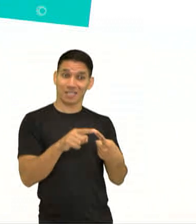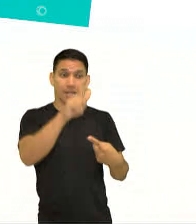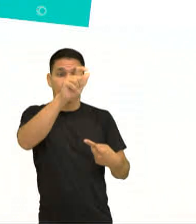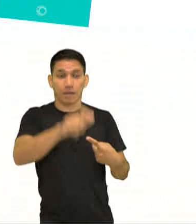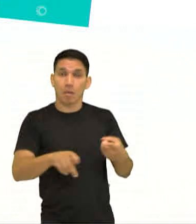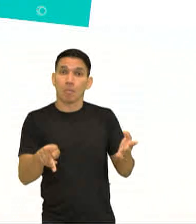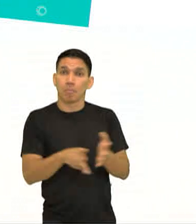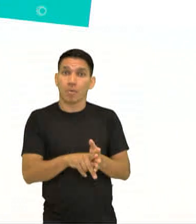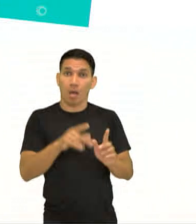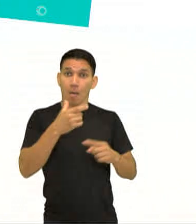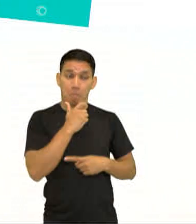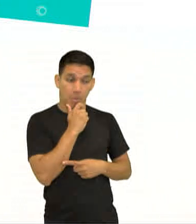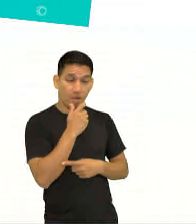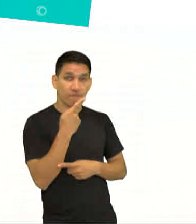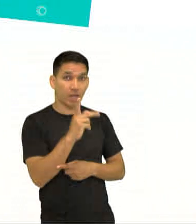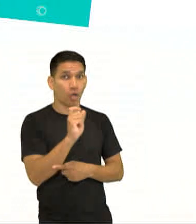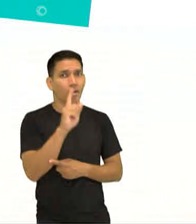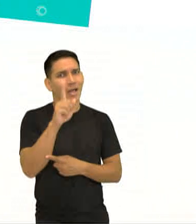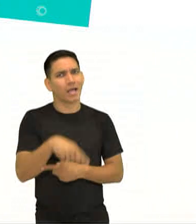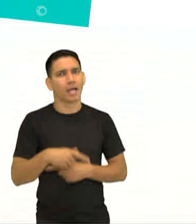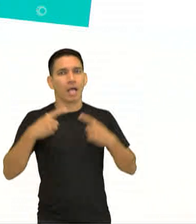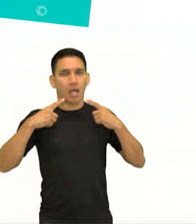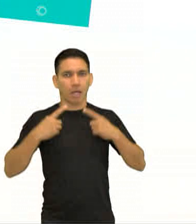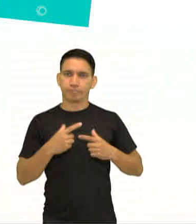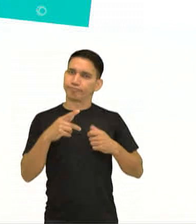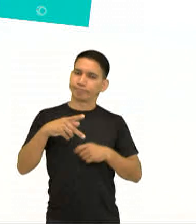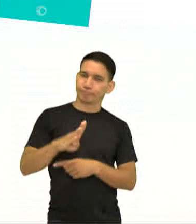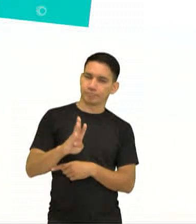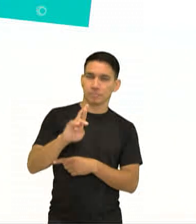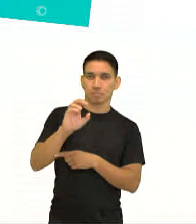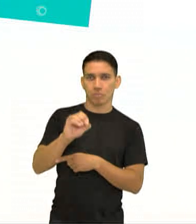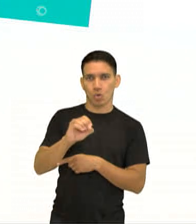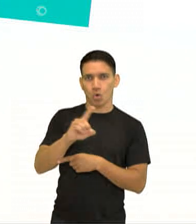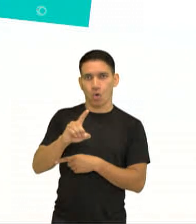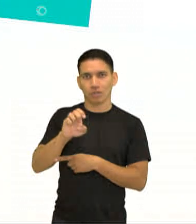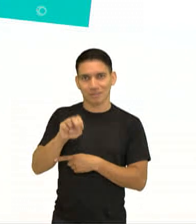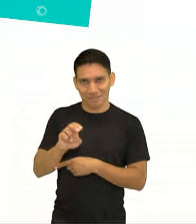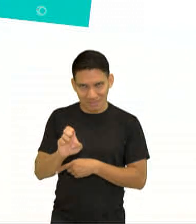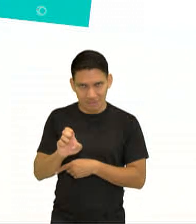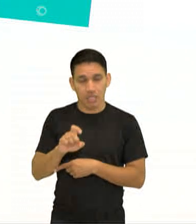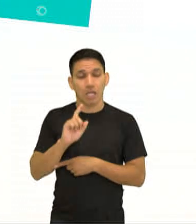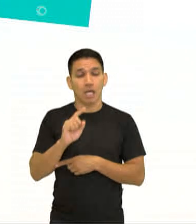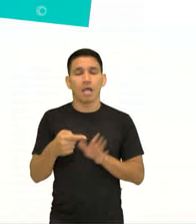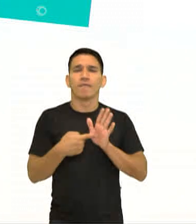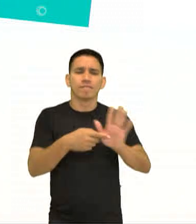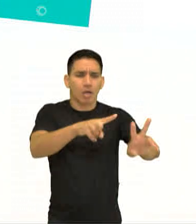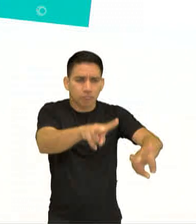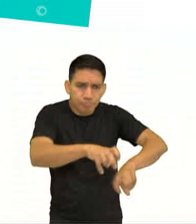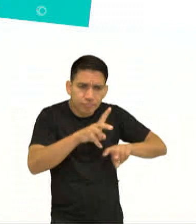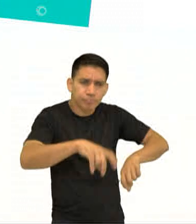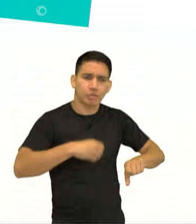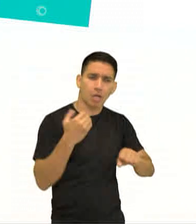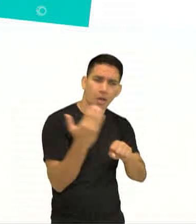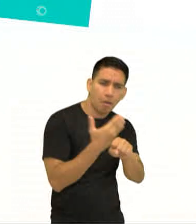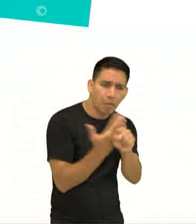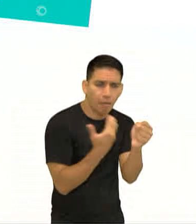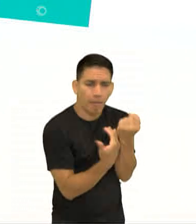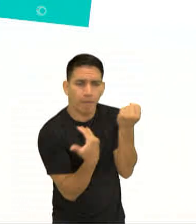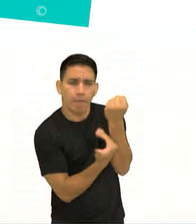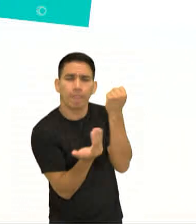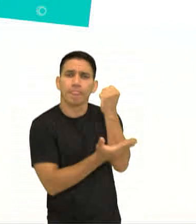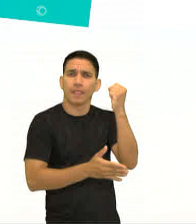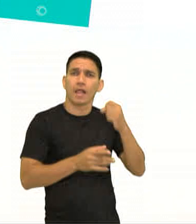para Platão a alma de bronze. Eles são os produtores, os artesãos e os comerciantes dentro da cidade. Por quê? Porque a